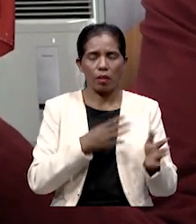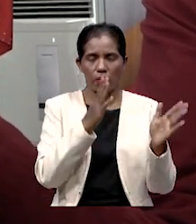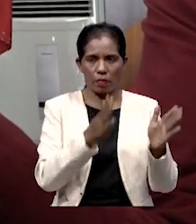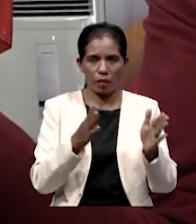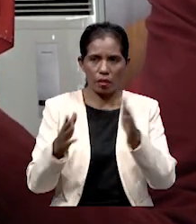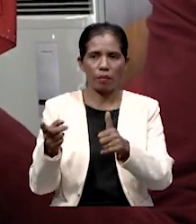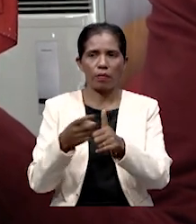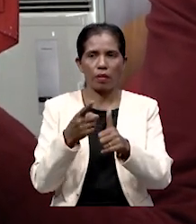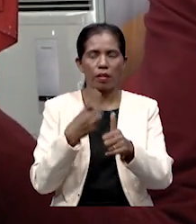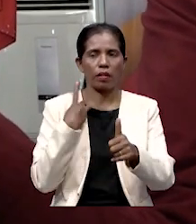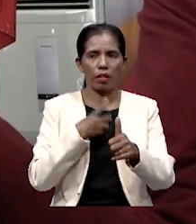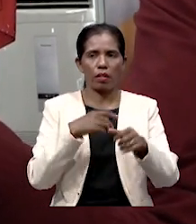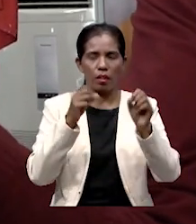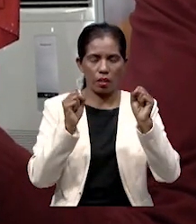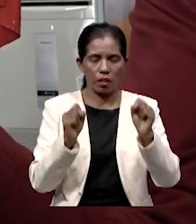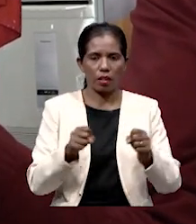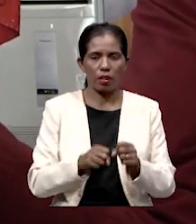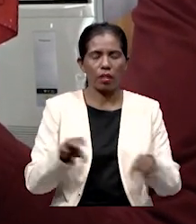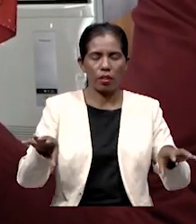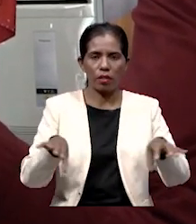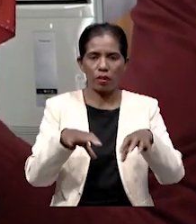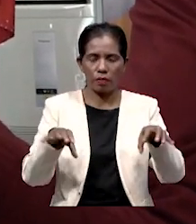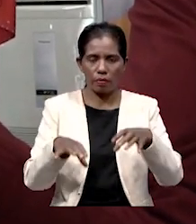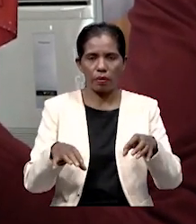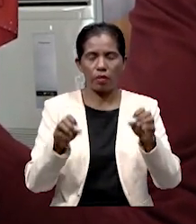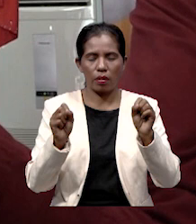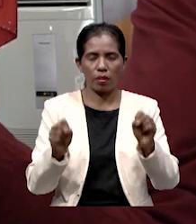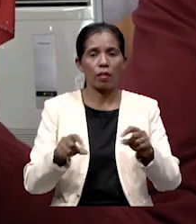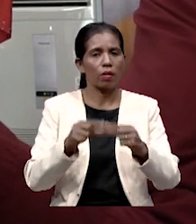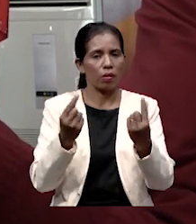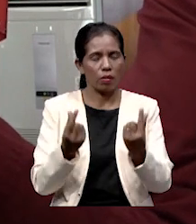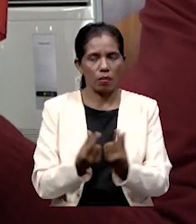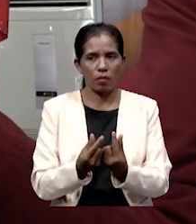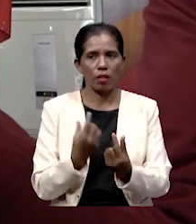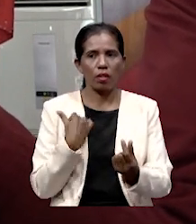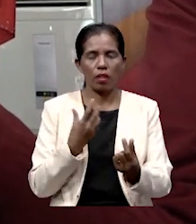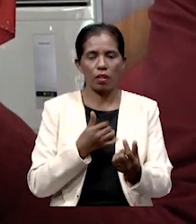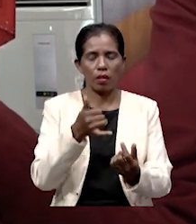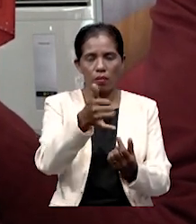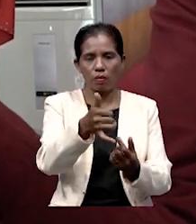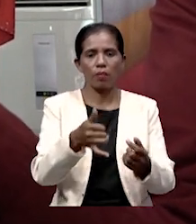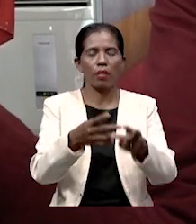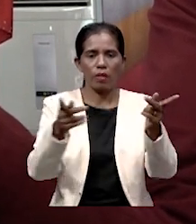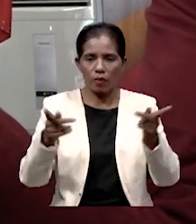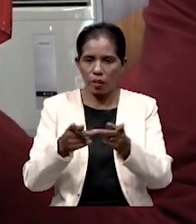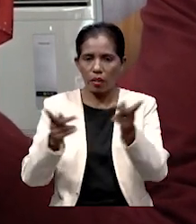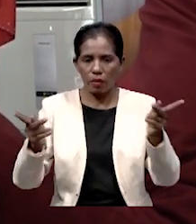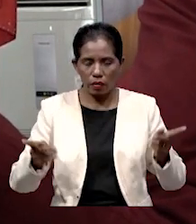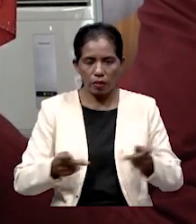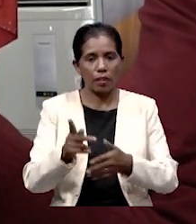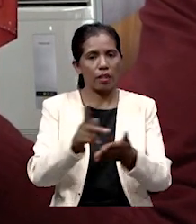inisiu ni kita consegue nessa e serviço piquet prevenção e serviço da rumah itu tumba desloca ba distrito ya fatin local do